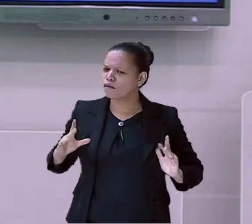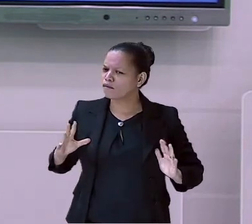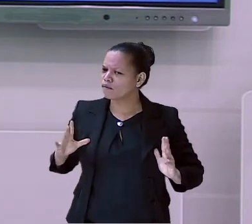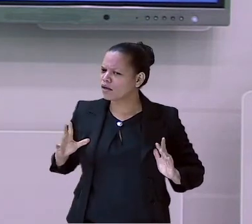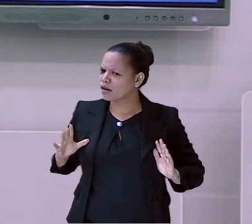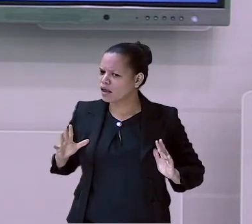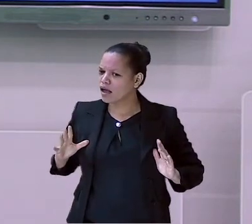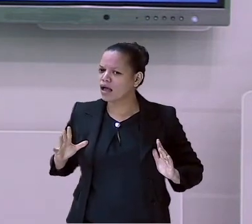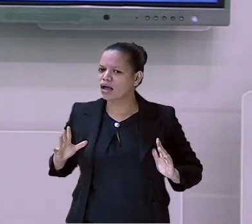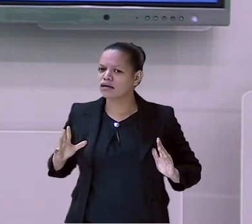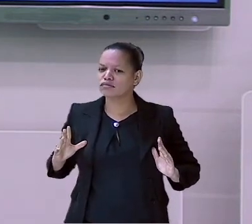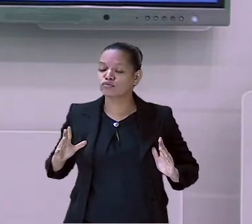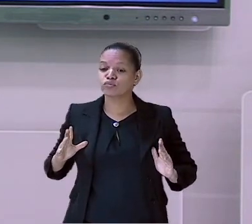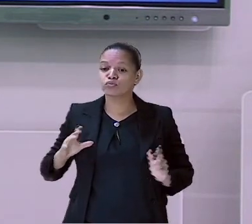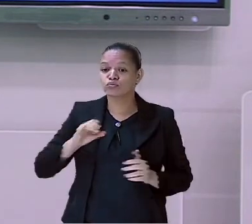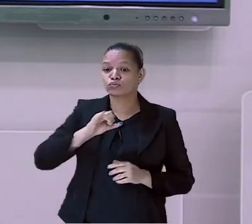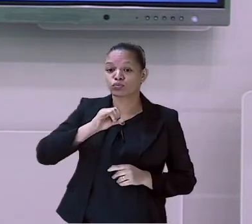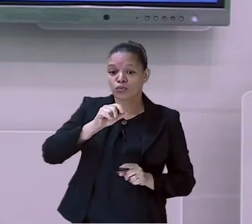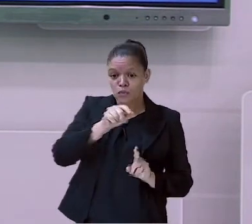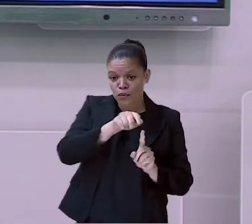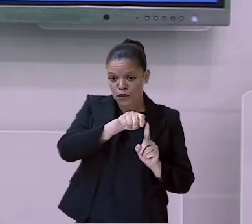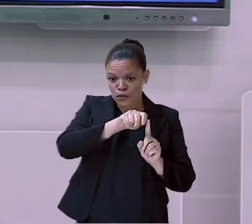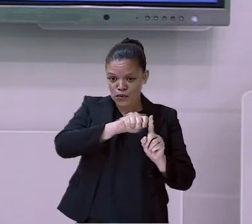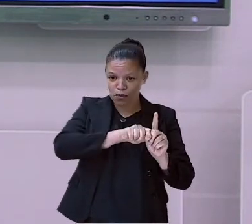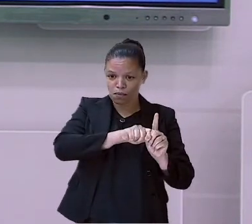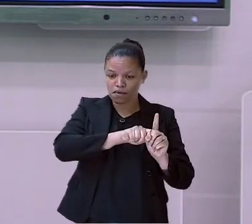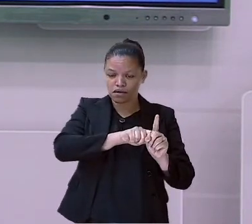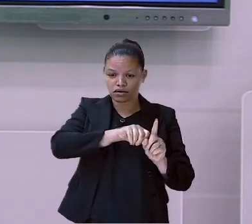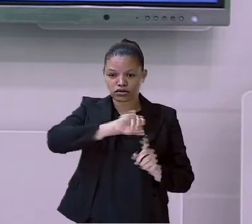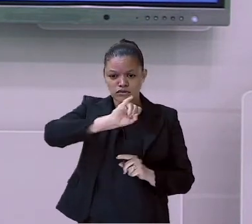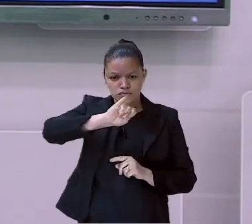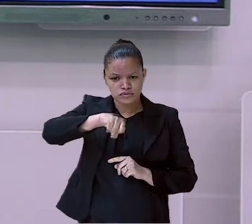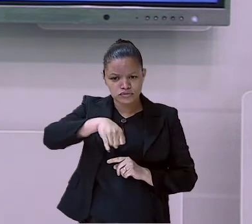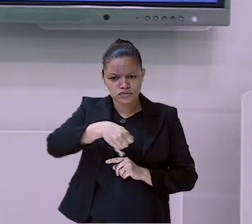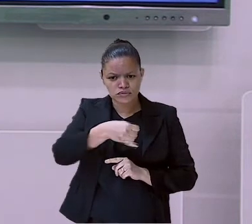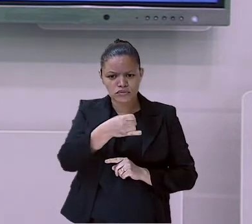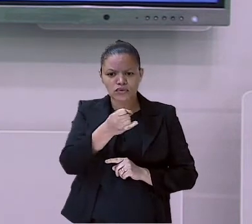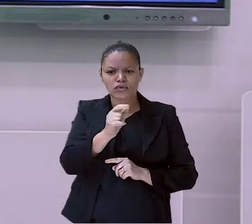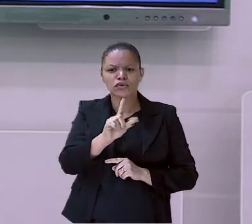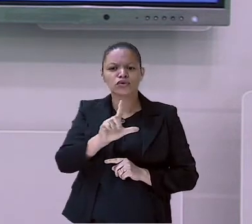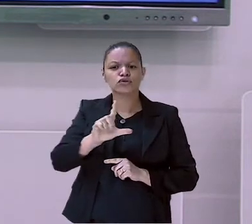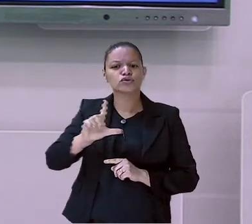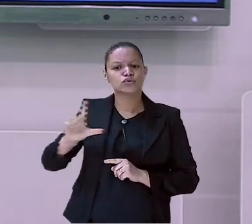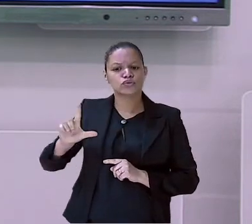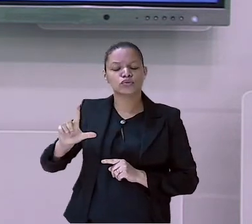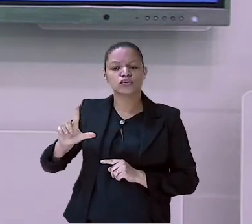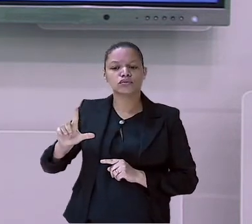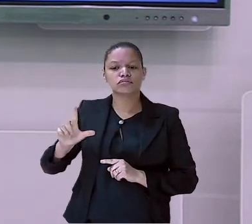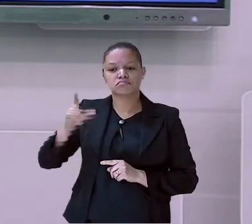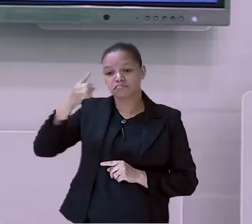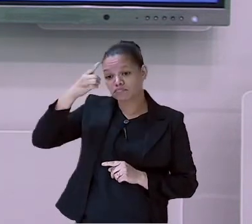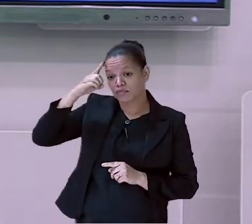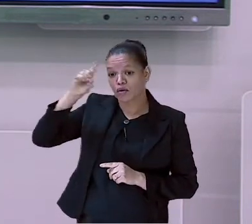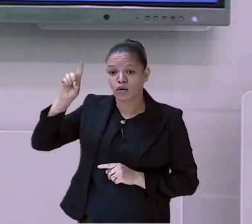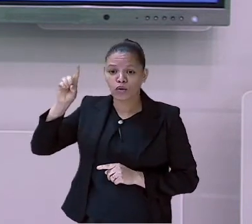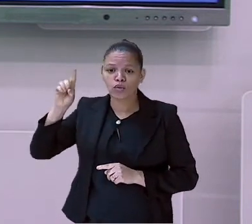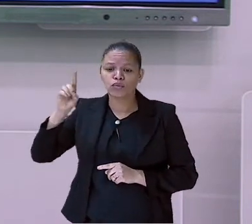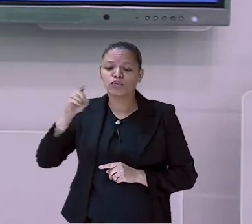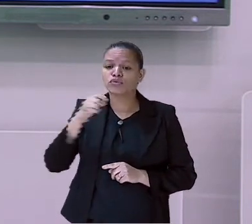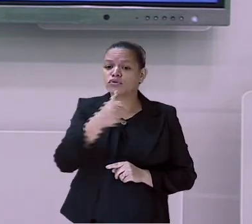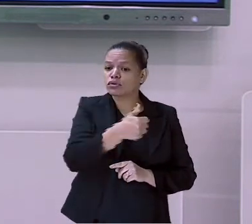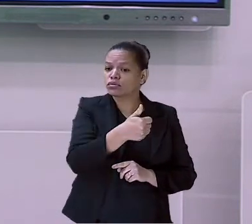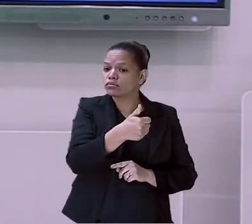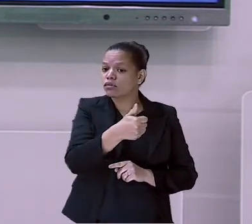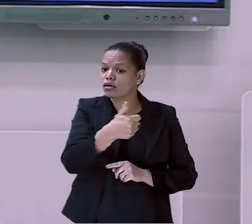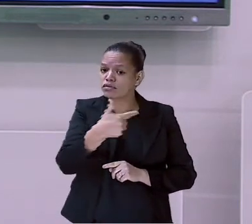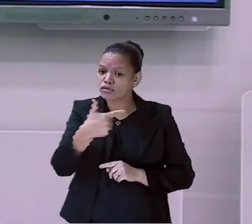um feriado, tá? É um dia convencional, uma data comemorativa, mas não é feriado. Mas é um dia importante aí,